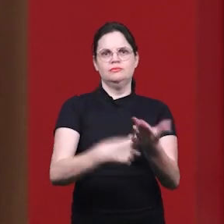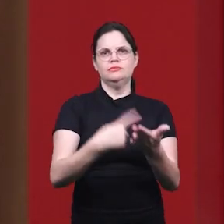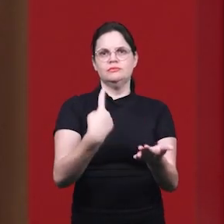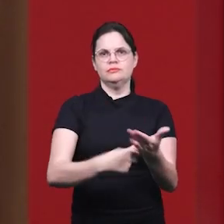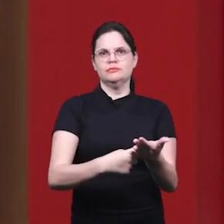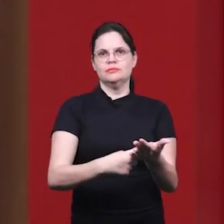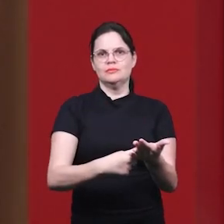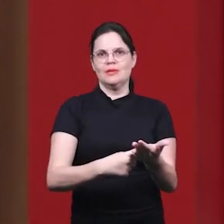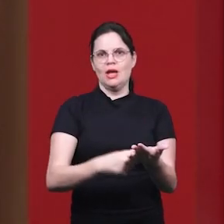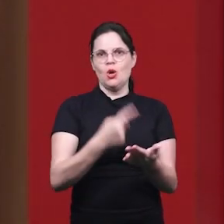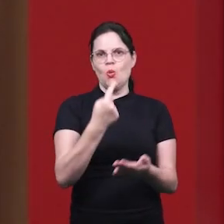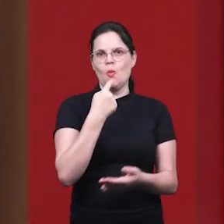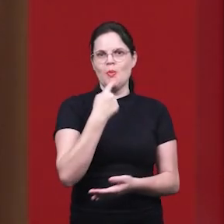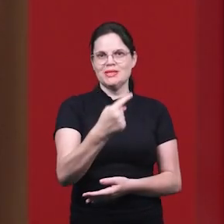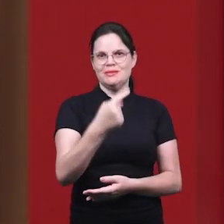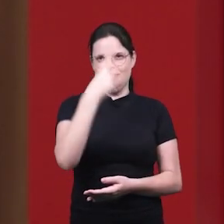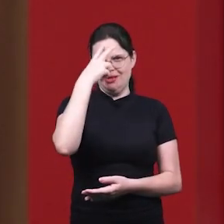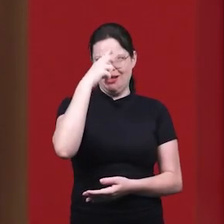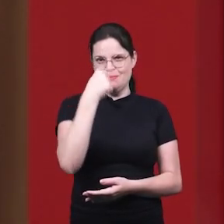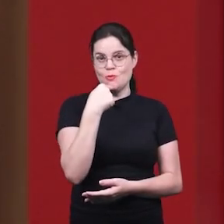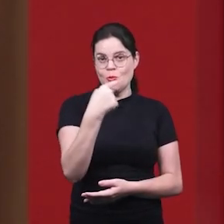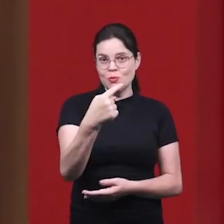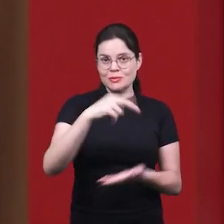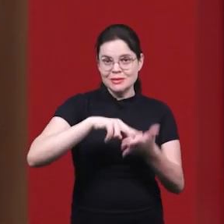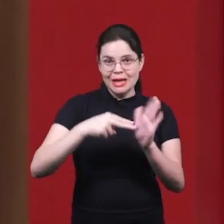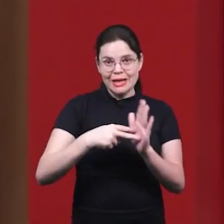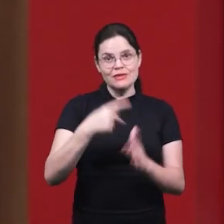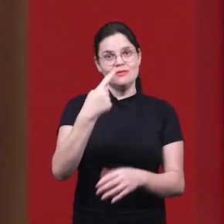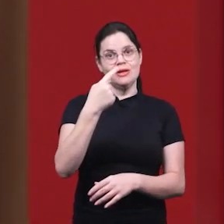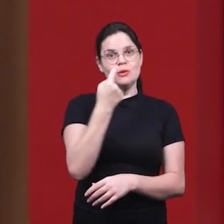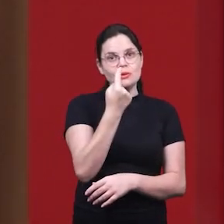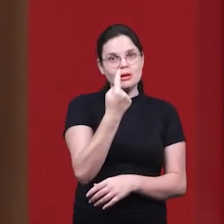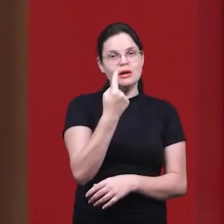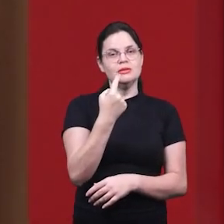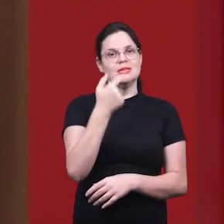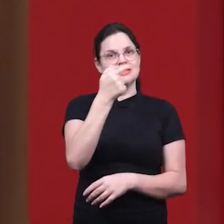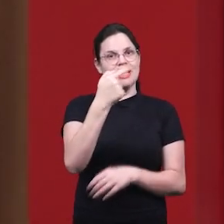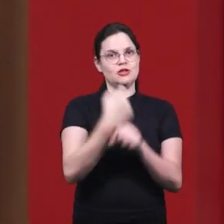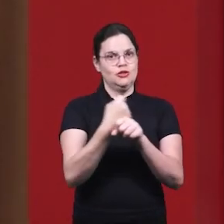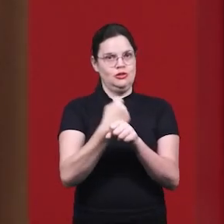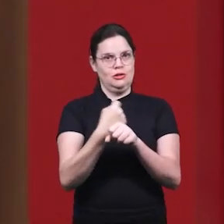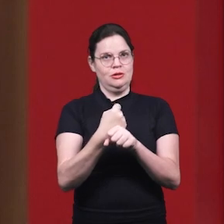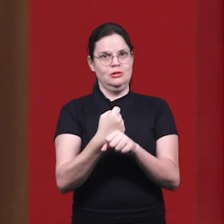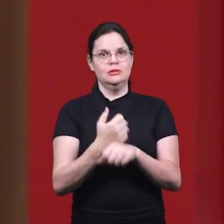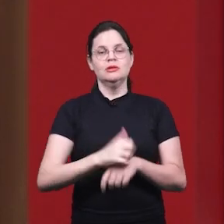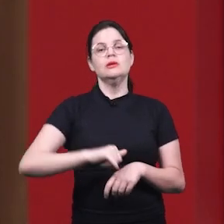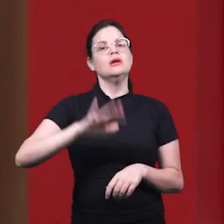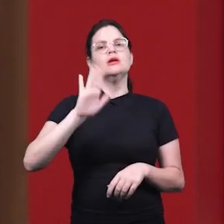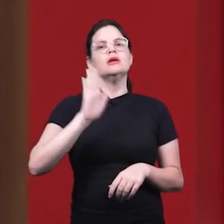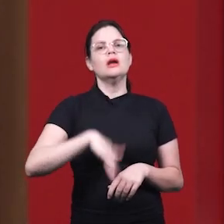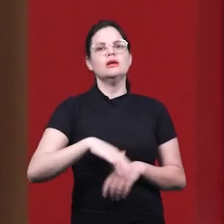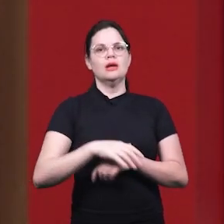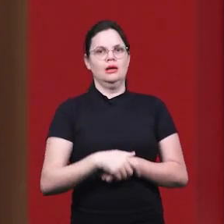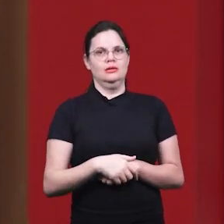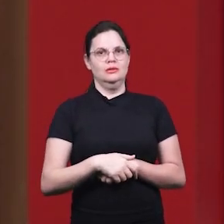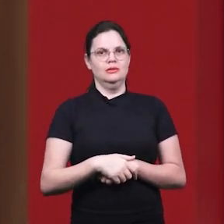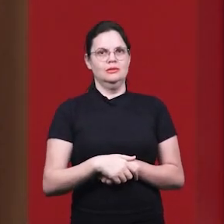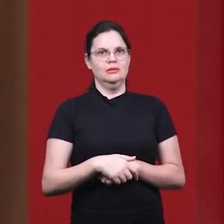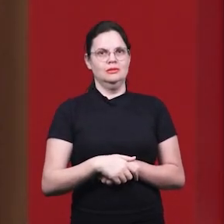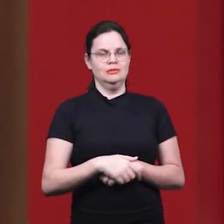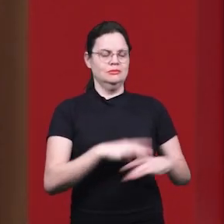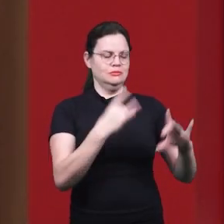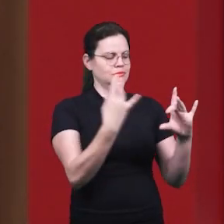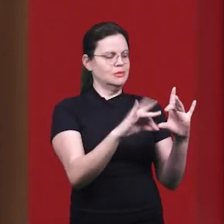É aquela última lá. Quem é ele? É o príncipe que vem, o governador mundial,